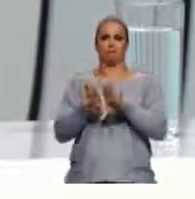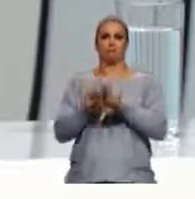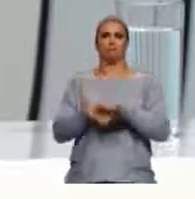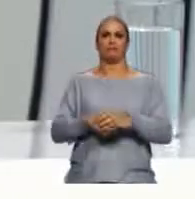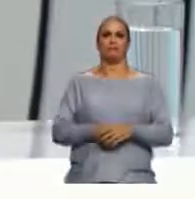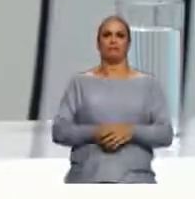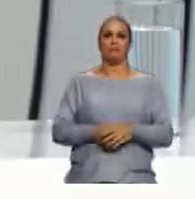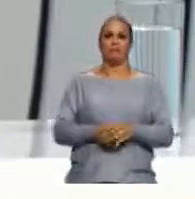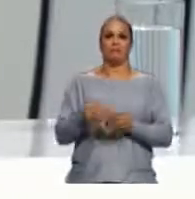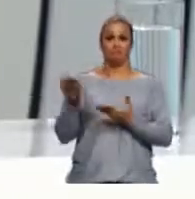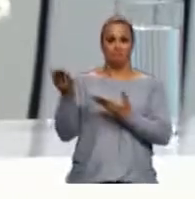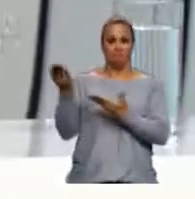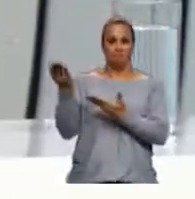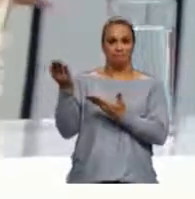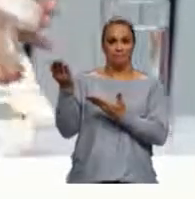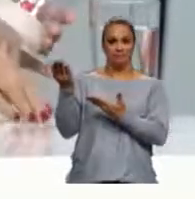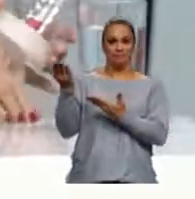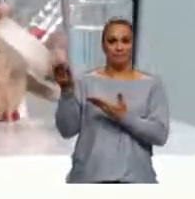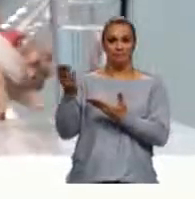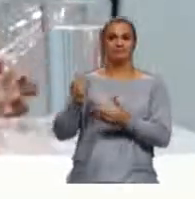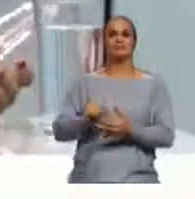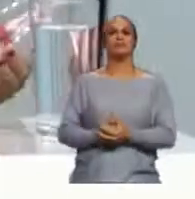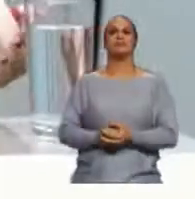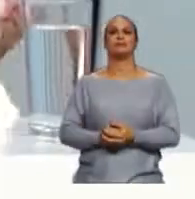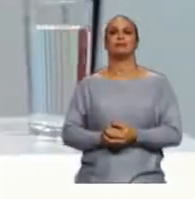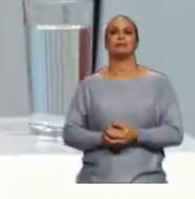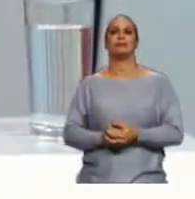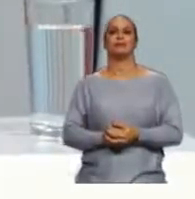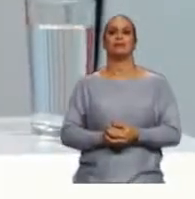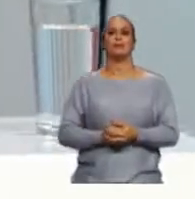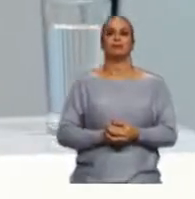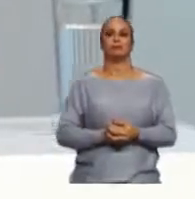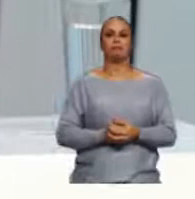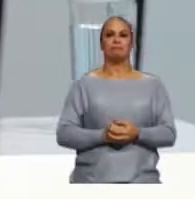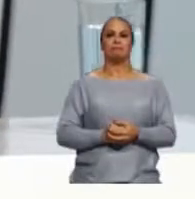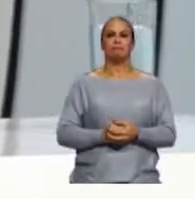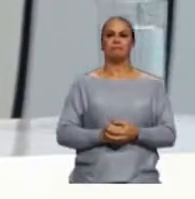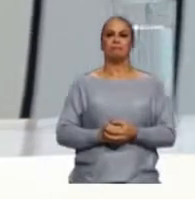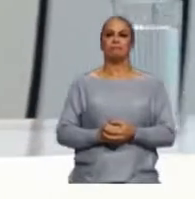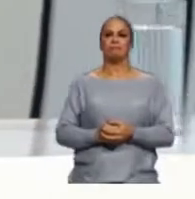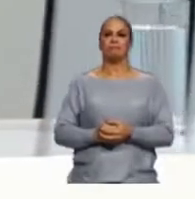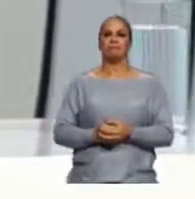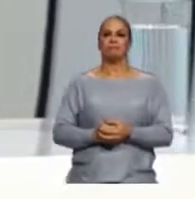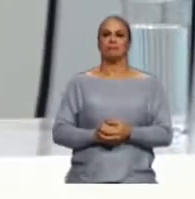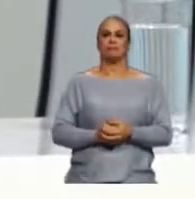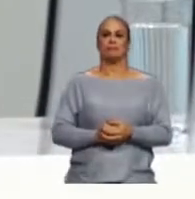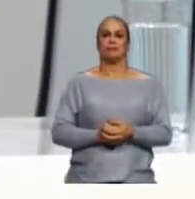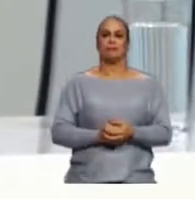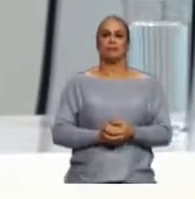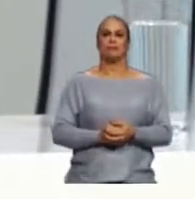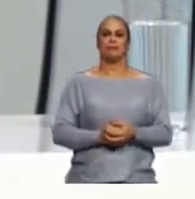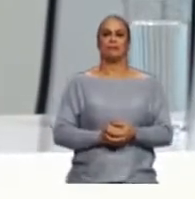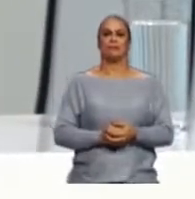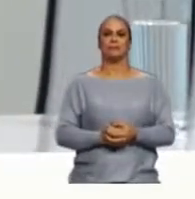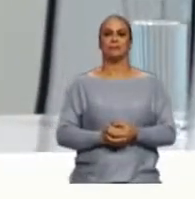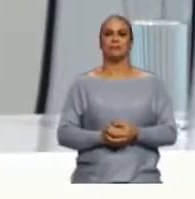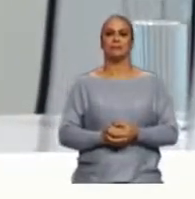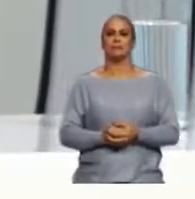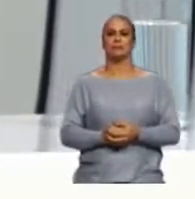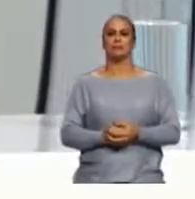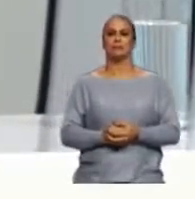Quando você faz isso aqui, você coloca também uma fita adesiva para segurar.